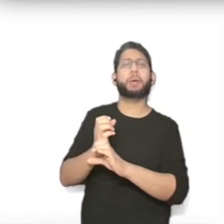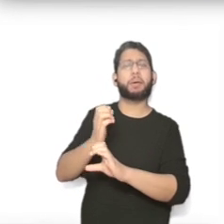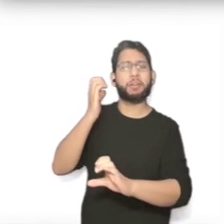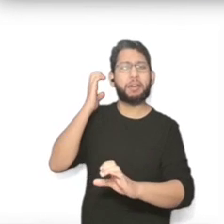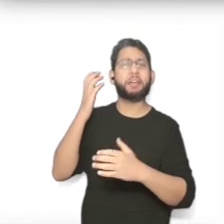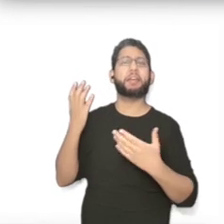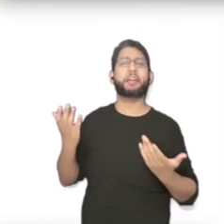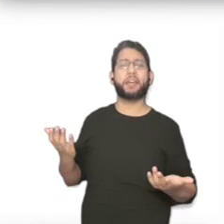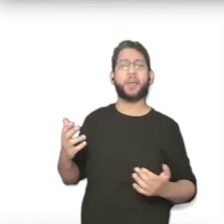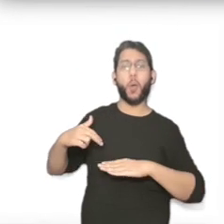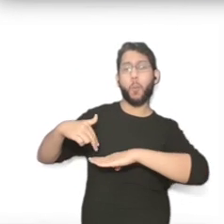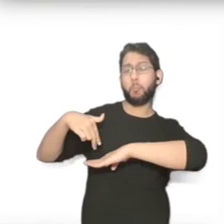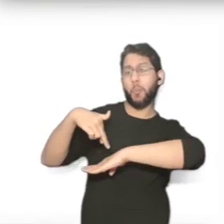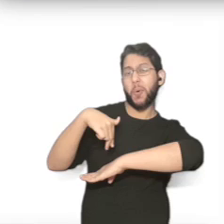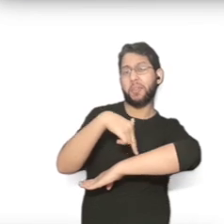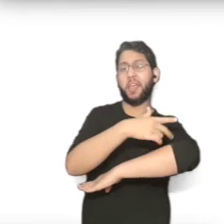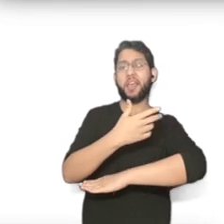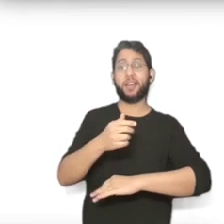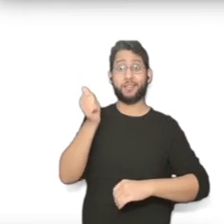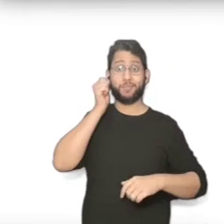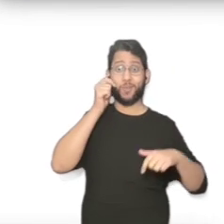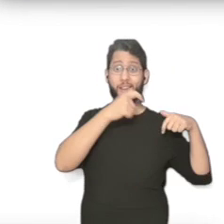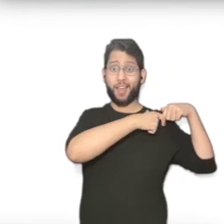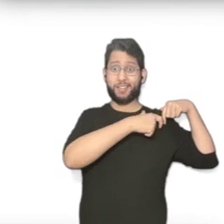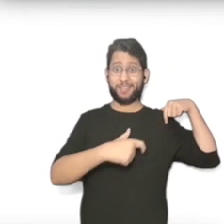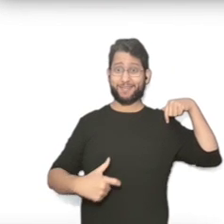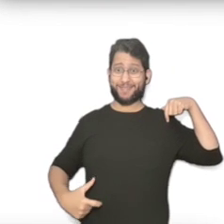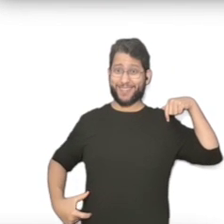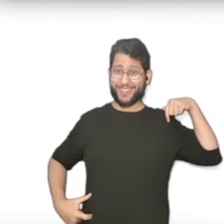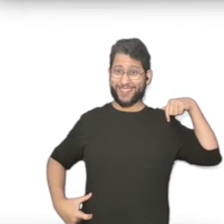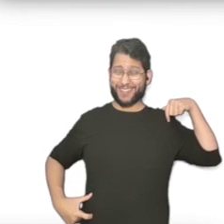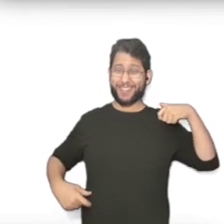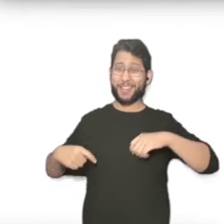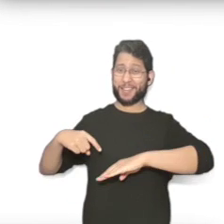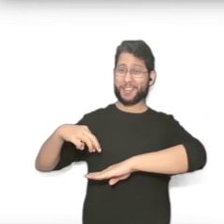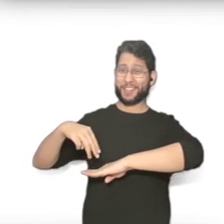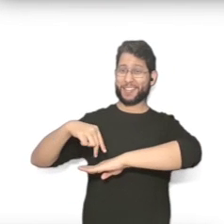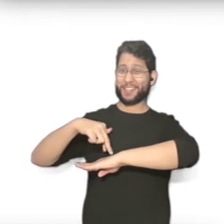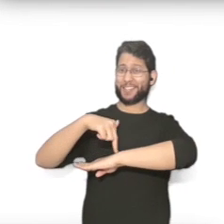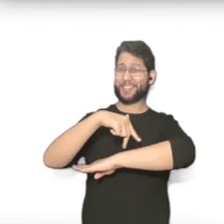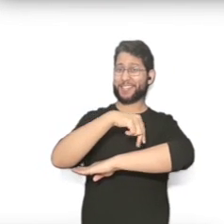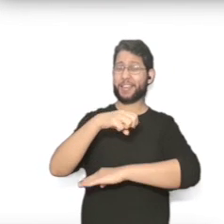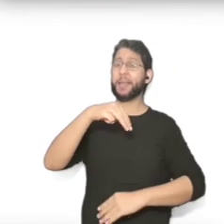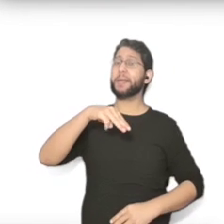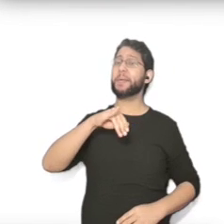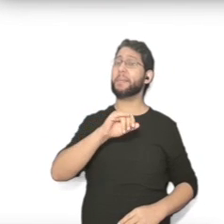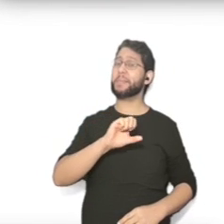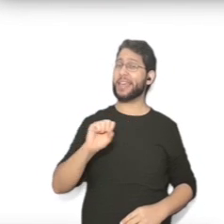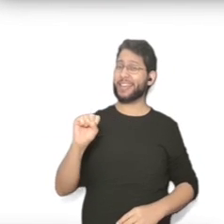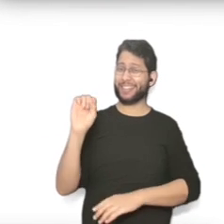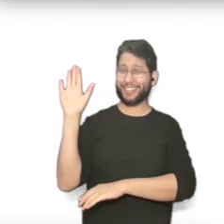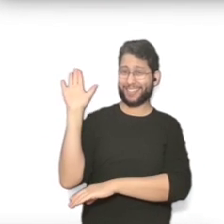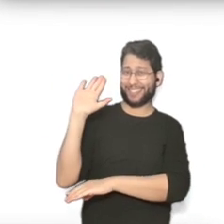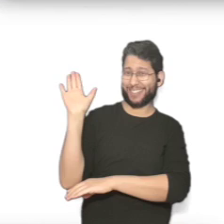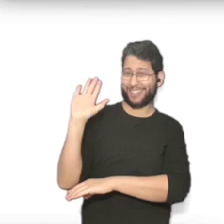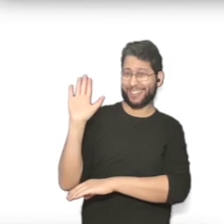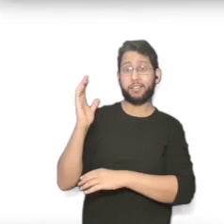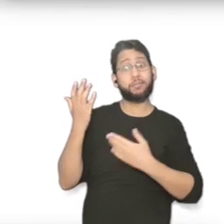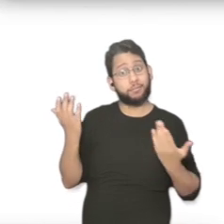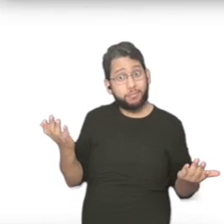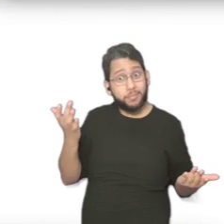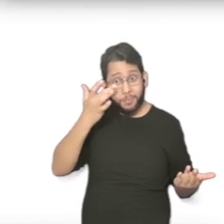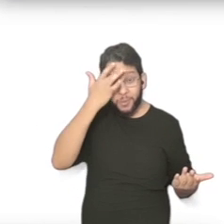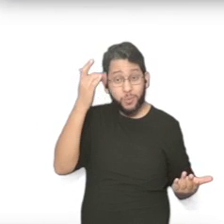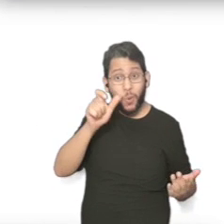arquiteto, engenheiro, modelo, temos aí Miss, entre outros, né? Pessoas surdas que conseguiram alcançar